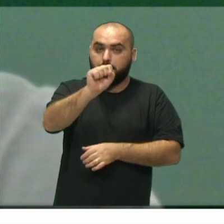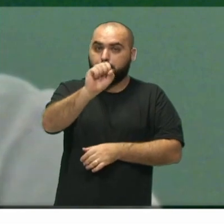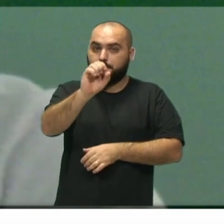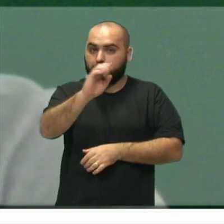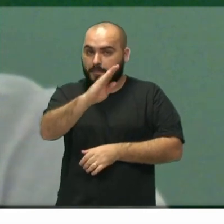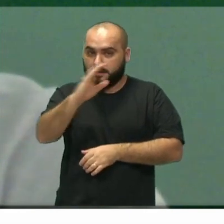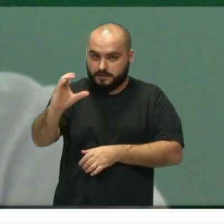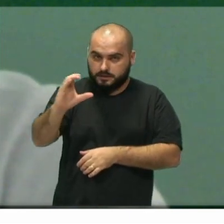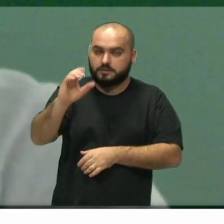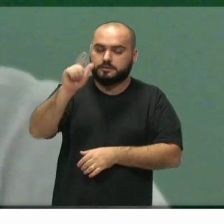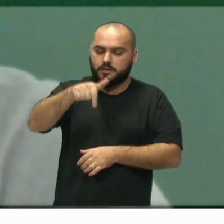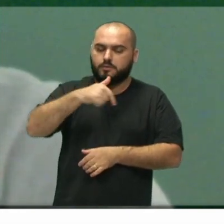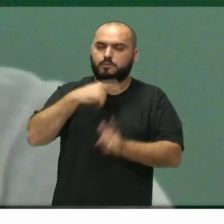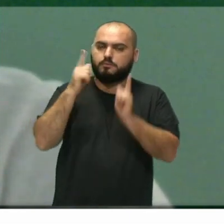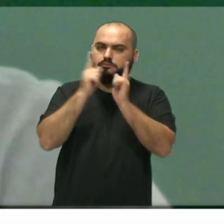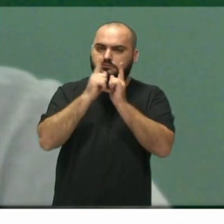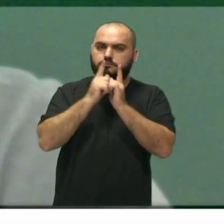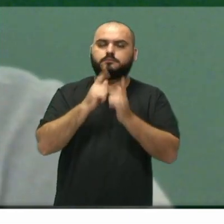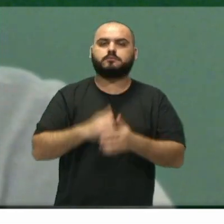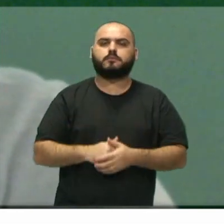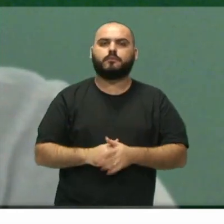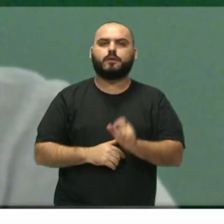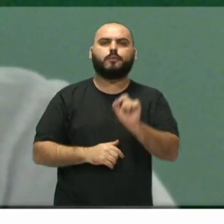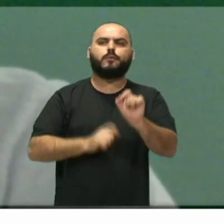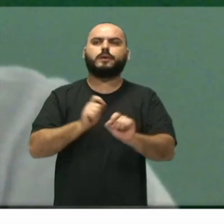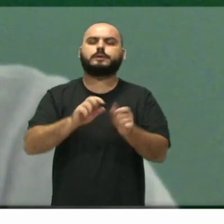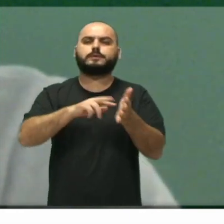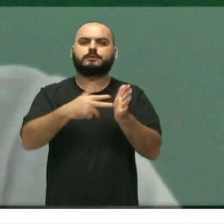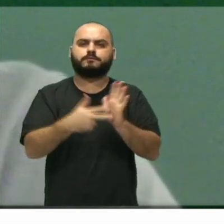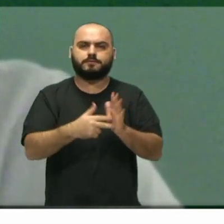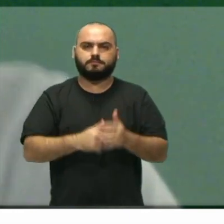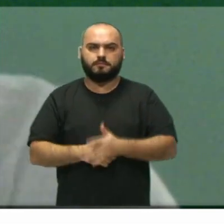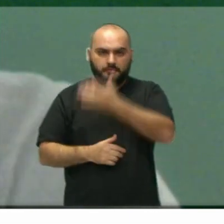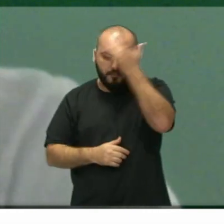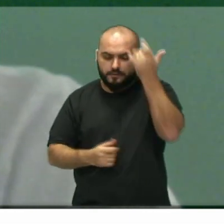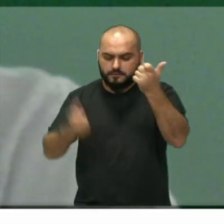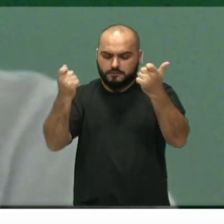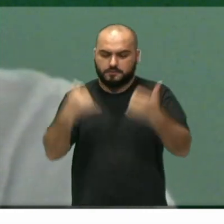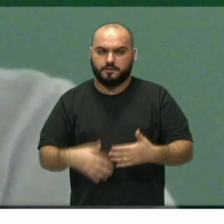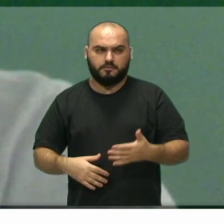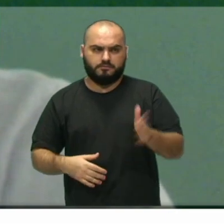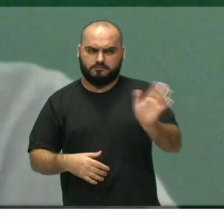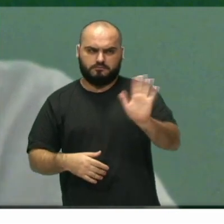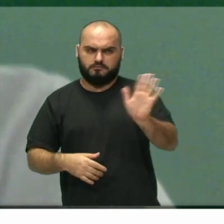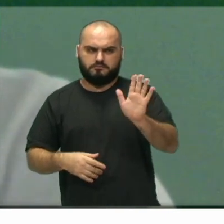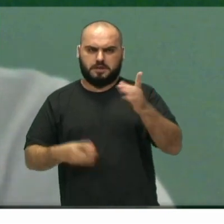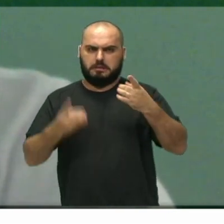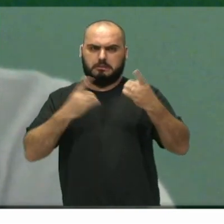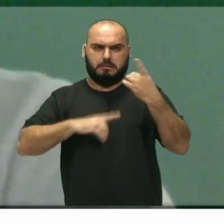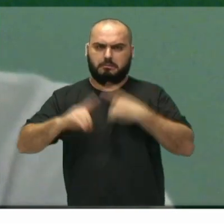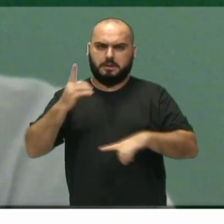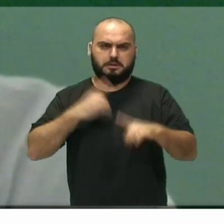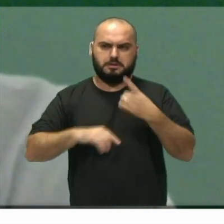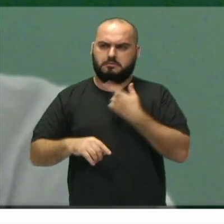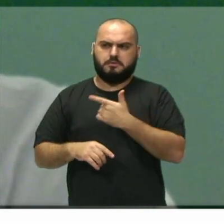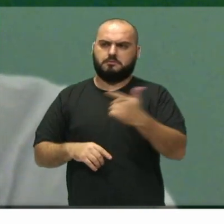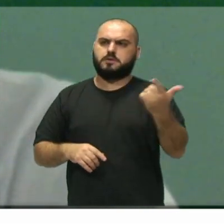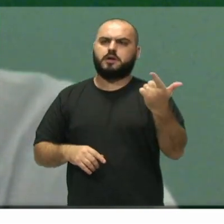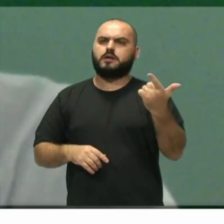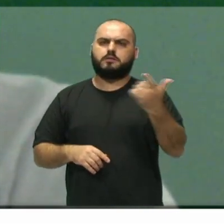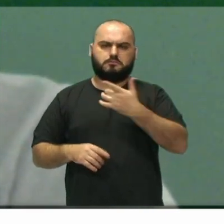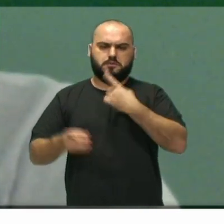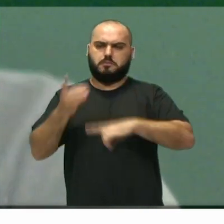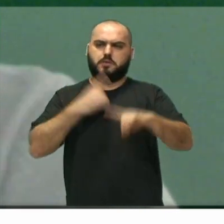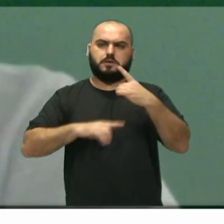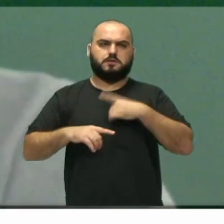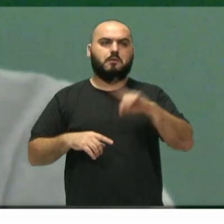saúde mental, e o que acontece? As pessoas chegam e dizem, não, mas depressão não existe, depressão é coisa de rico,